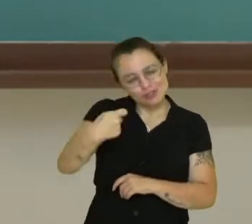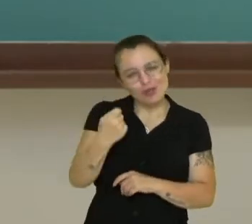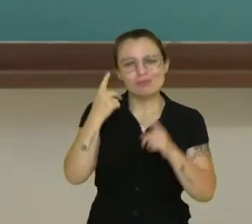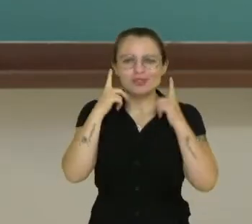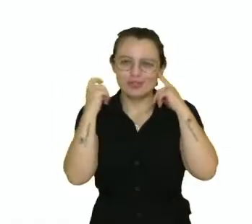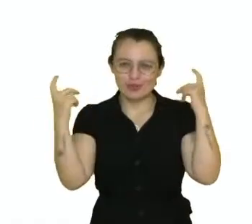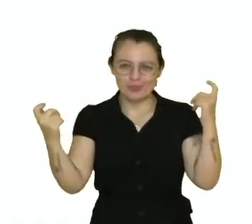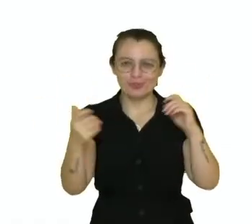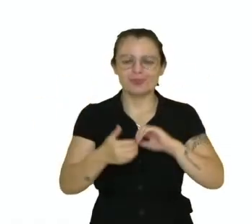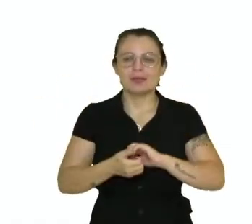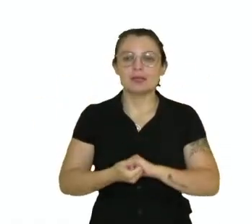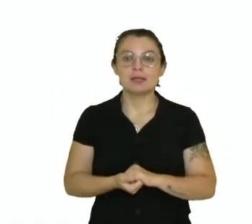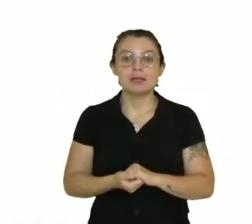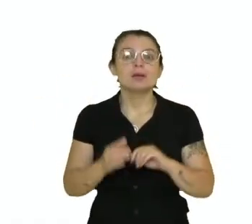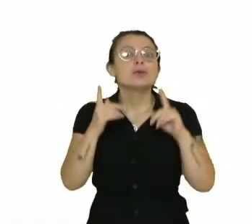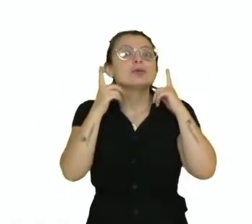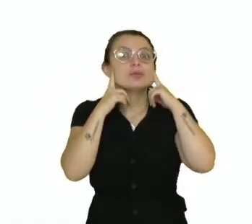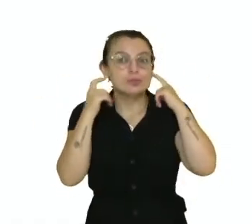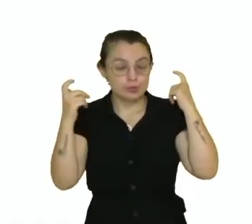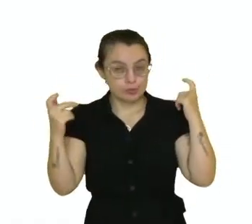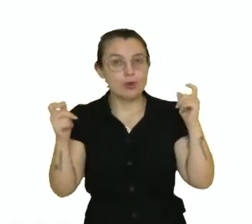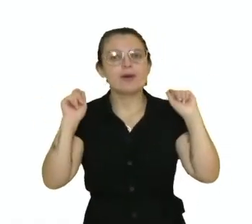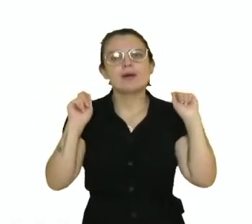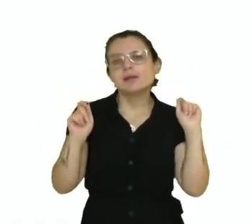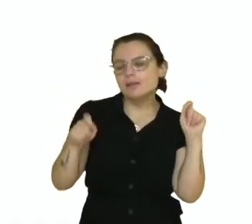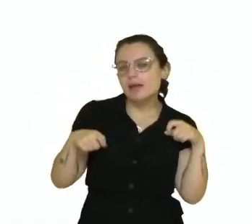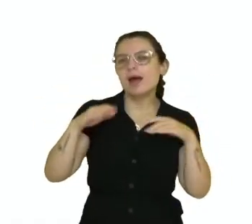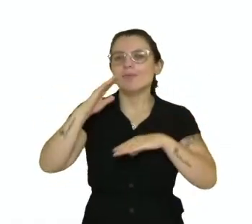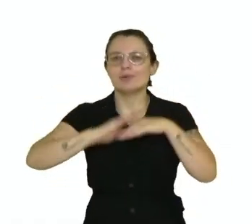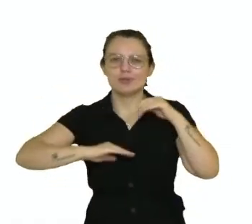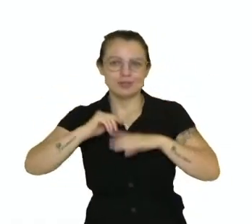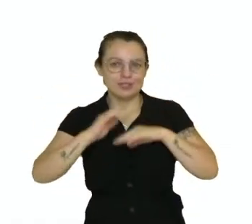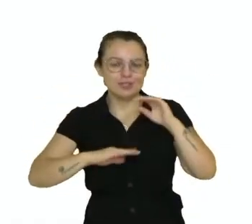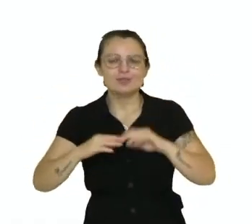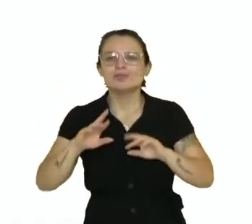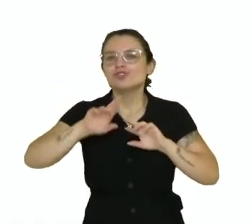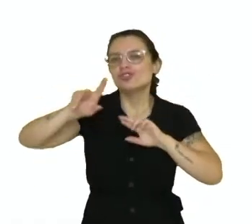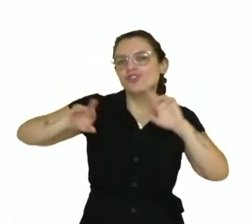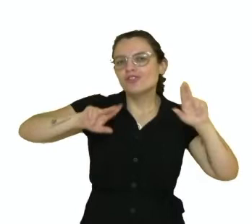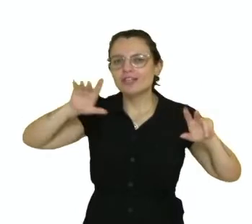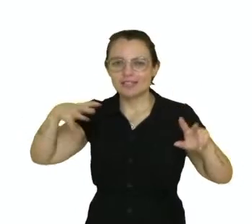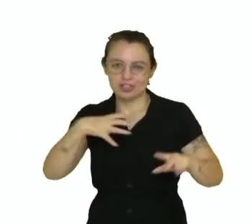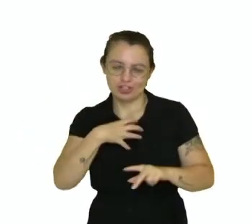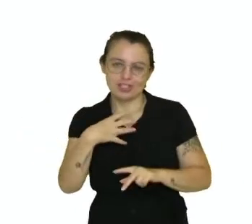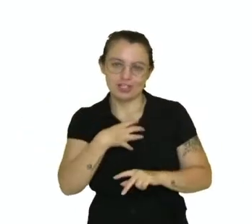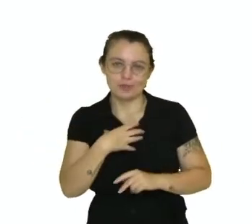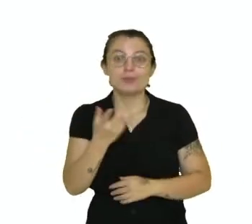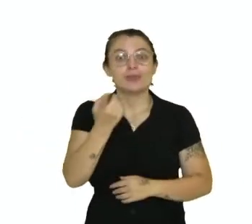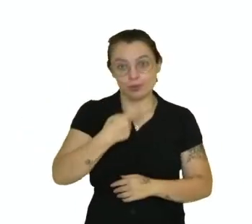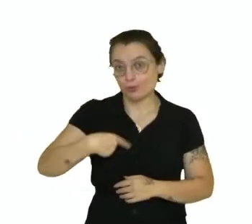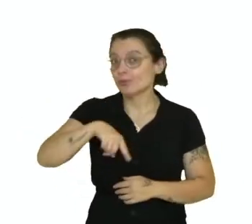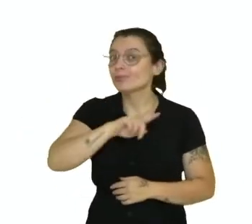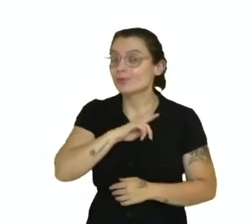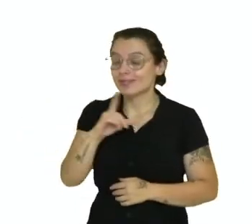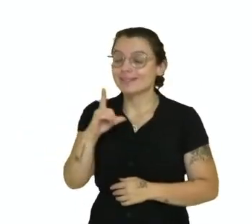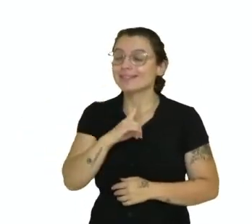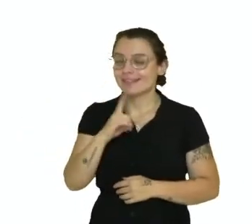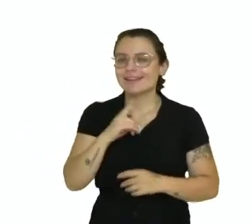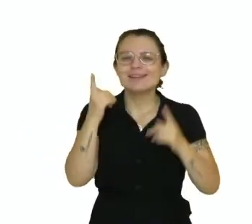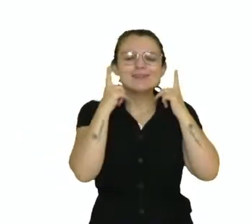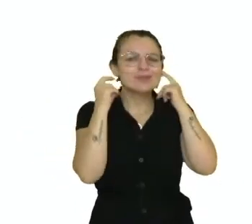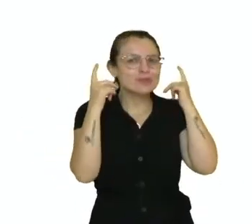som. Os sons podem ser produzidos de diferentes maneiras. Temos sons produzidos